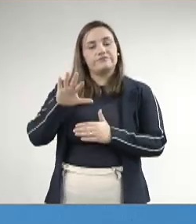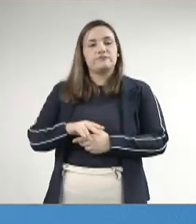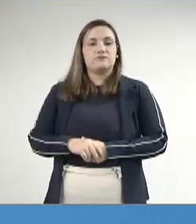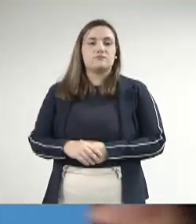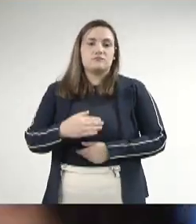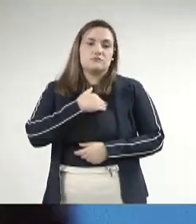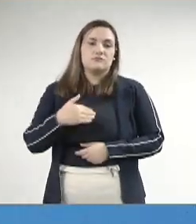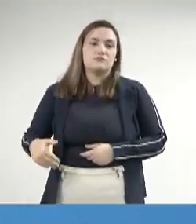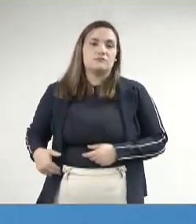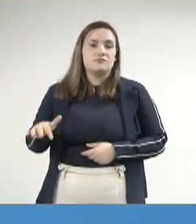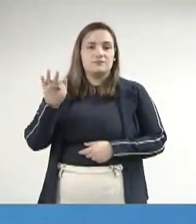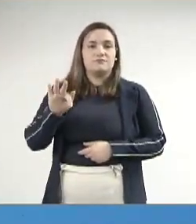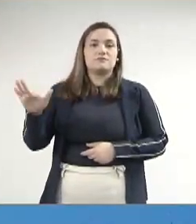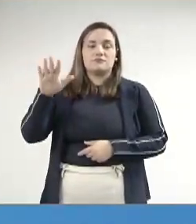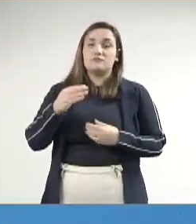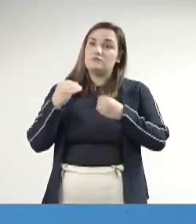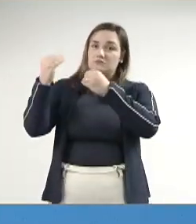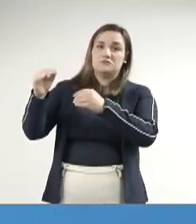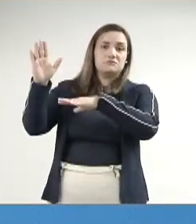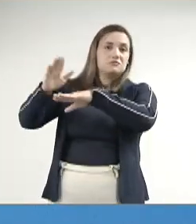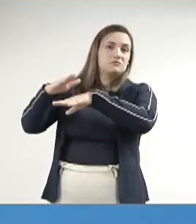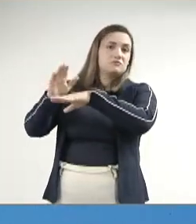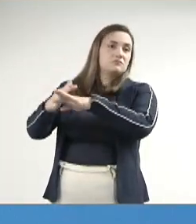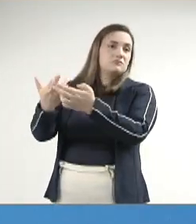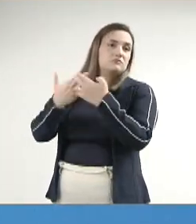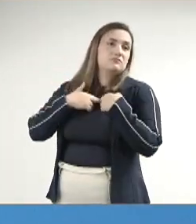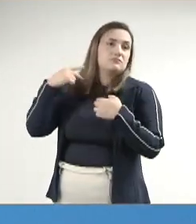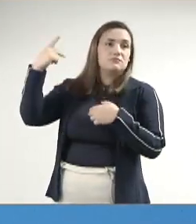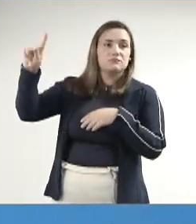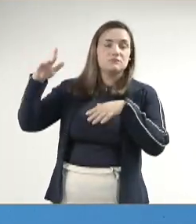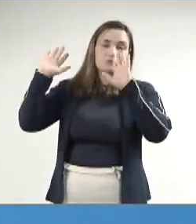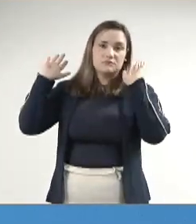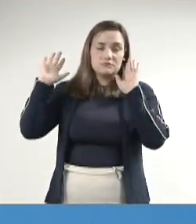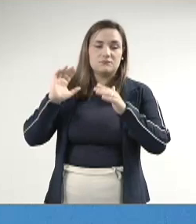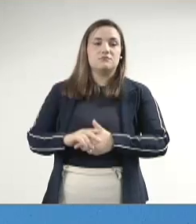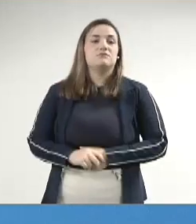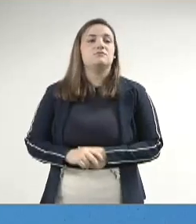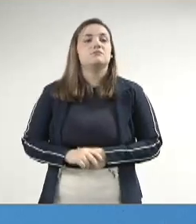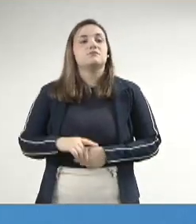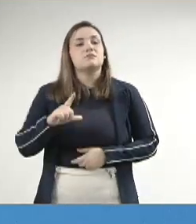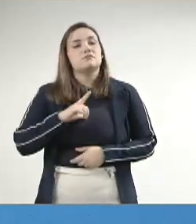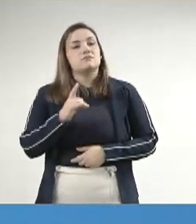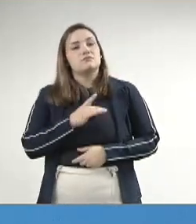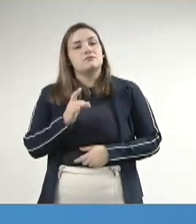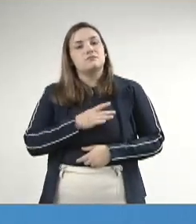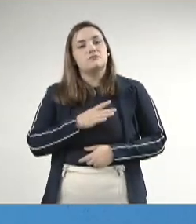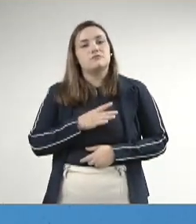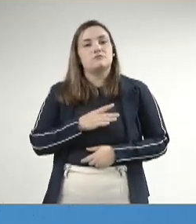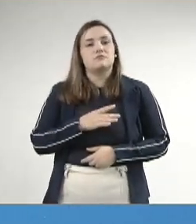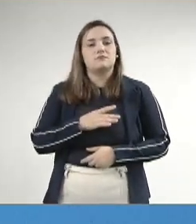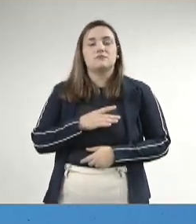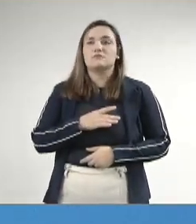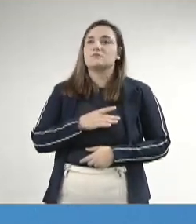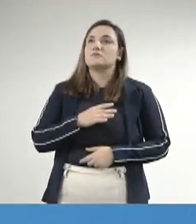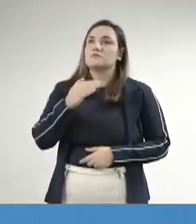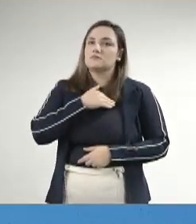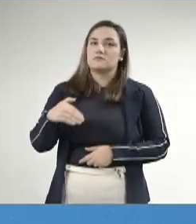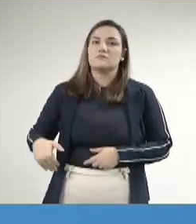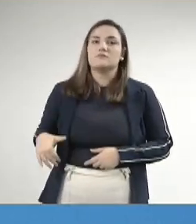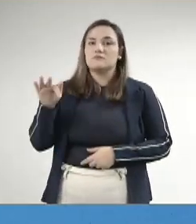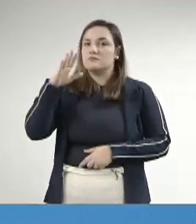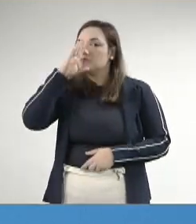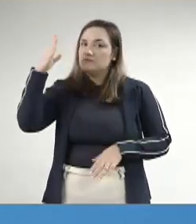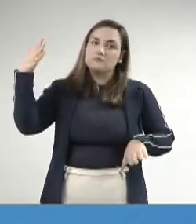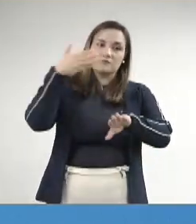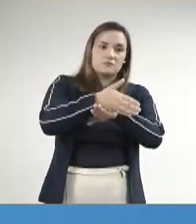governo federal, transferimos todas as responsabilidades, com medo de sofrer uma intervenção no Pantanal. Os produtores,